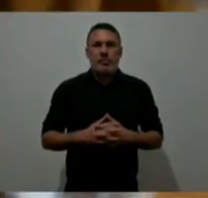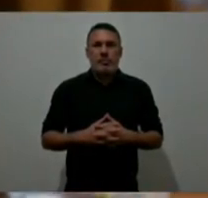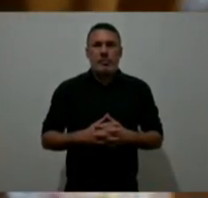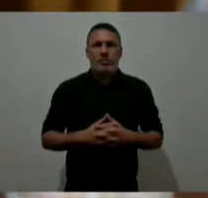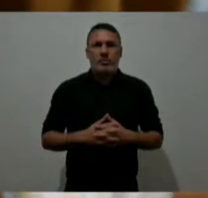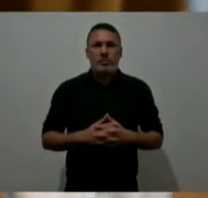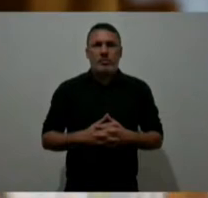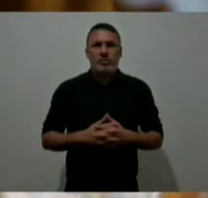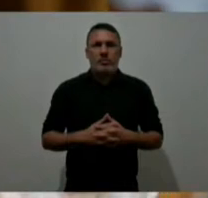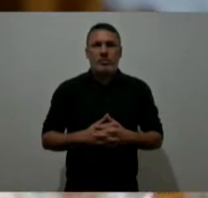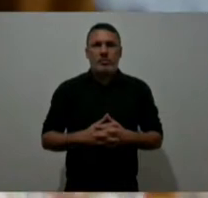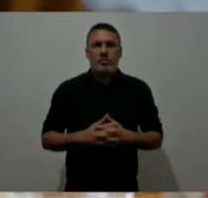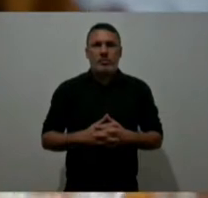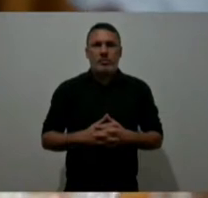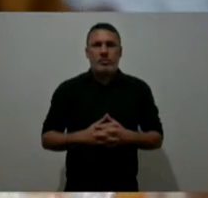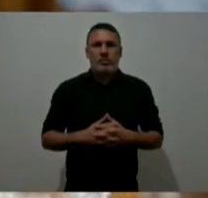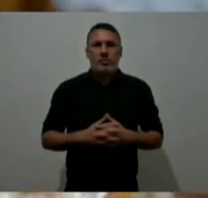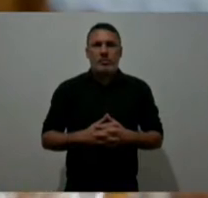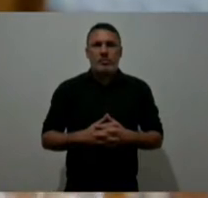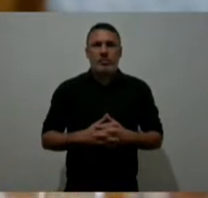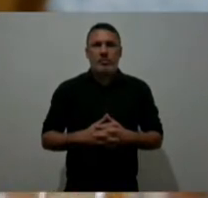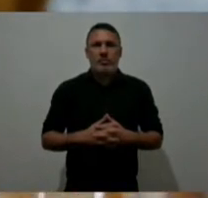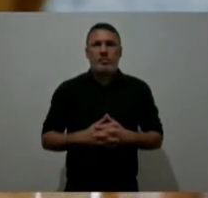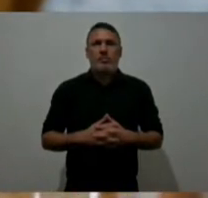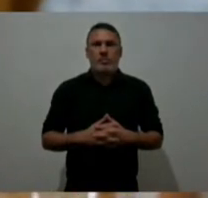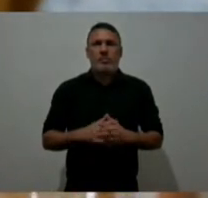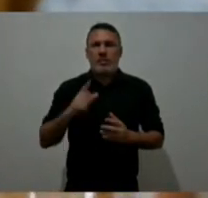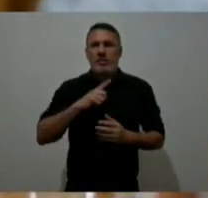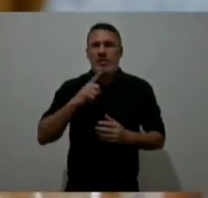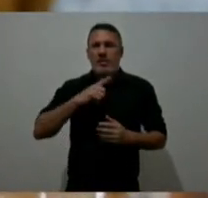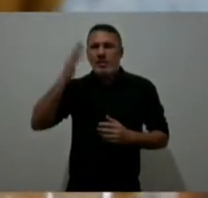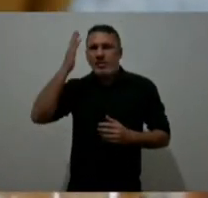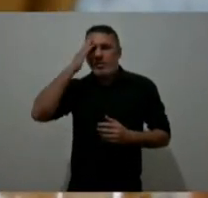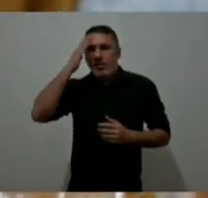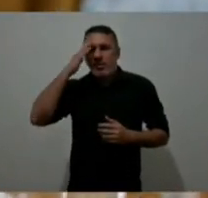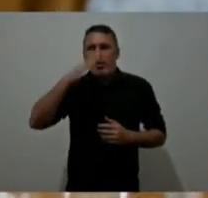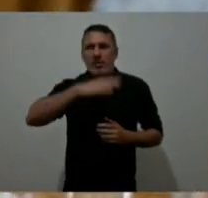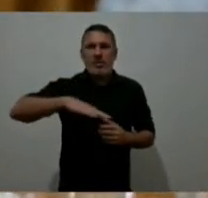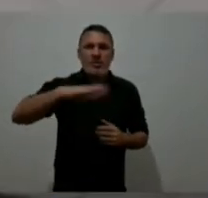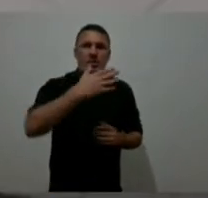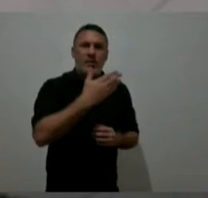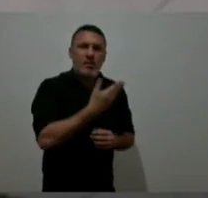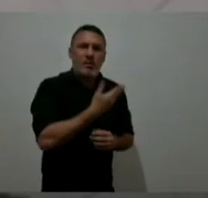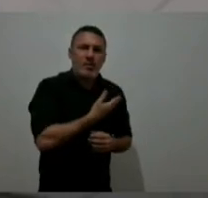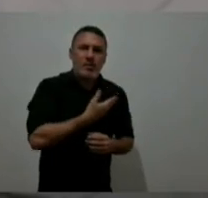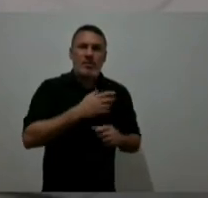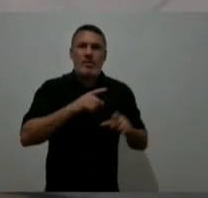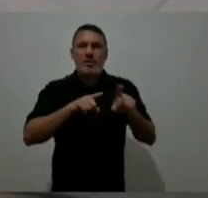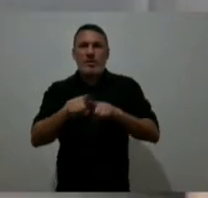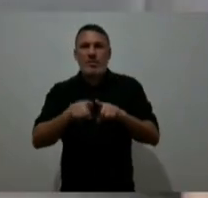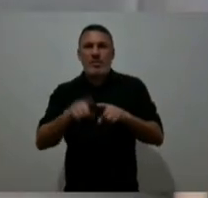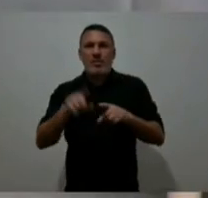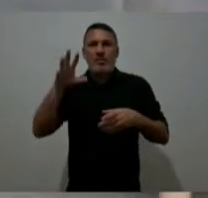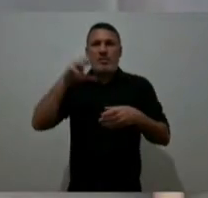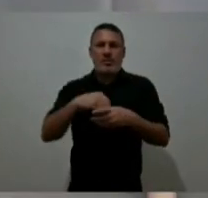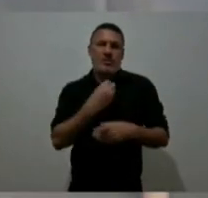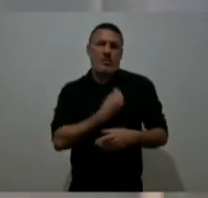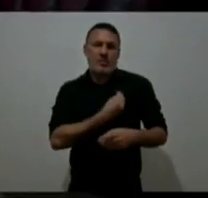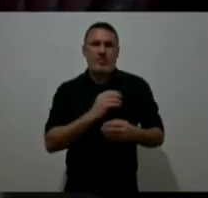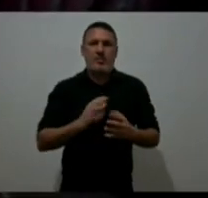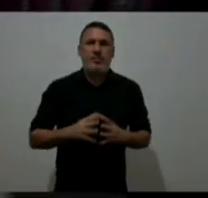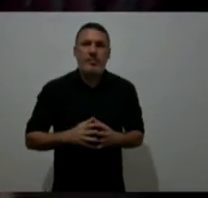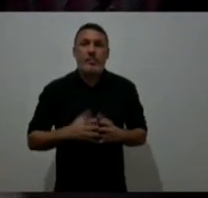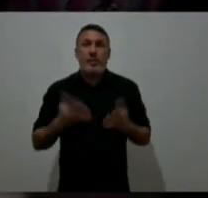mas também ser pais, amigos, irmãos, filhos presentes. É hora de reinventarmos a forma